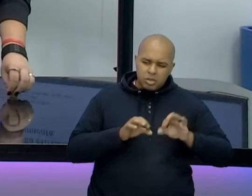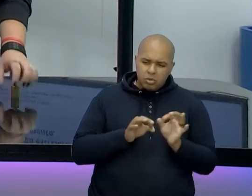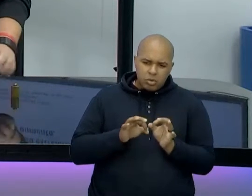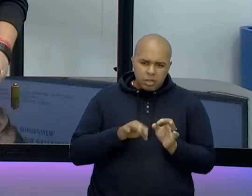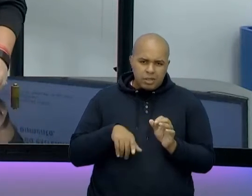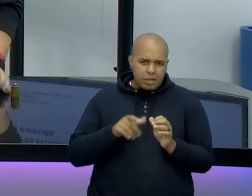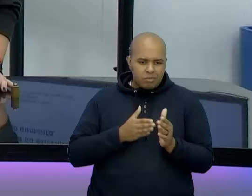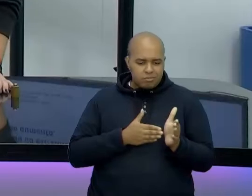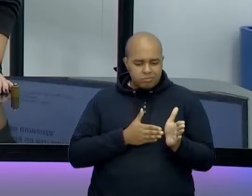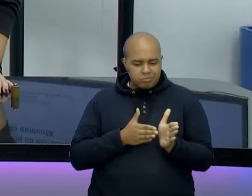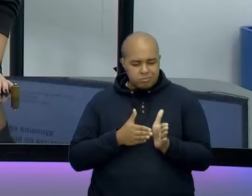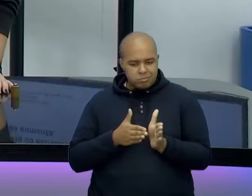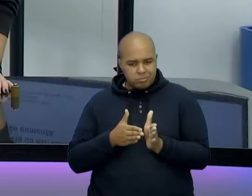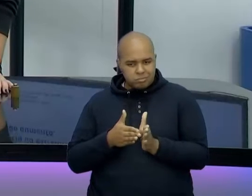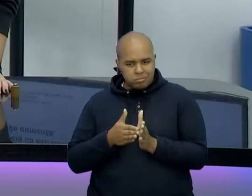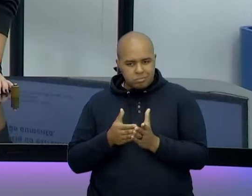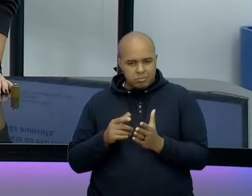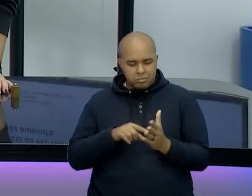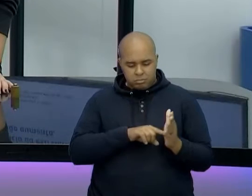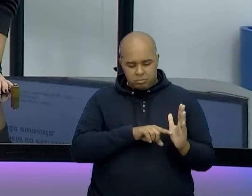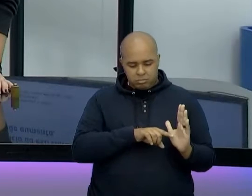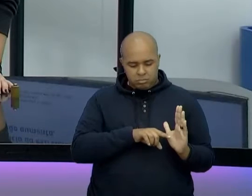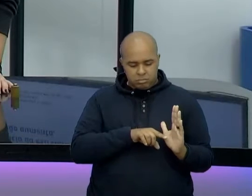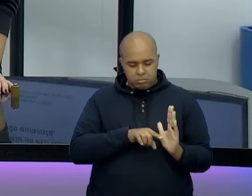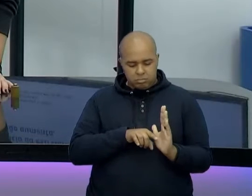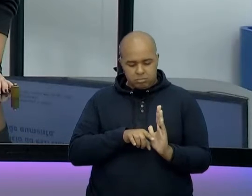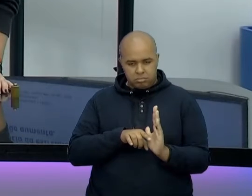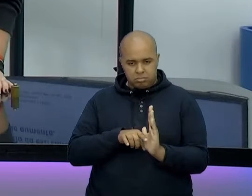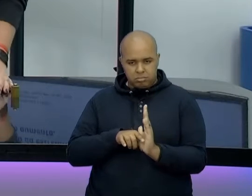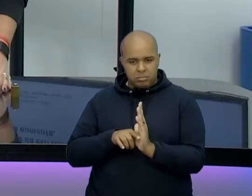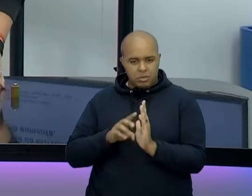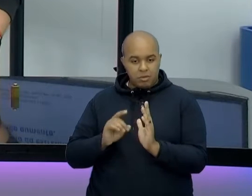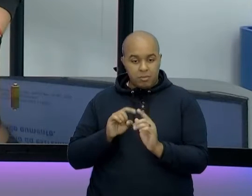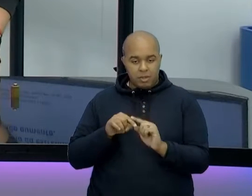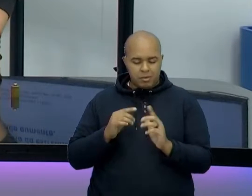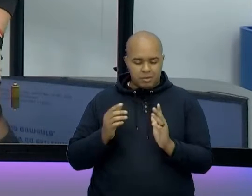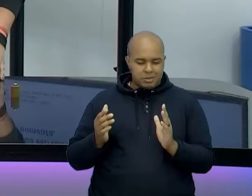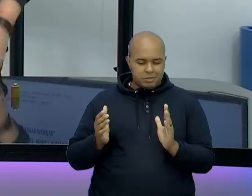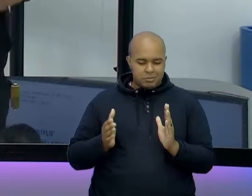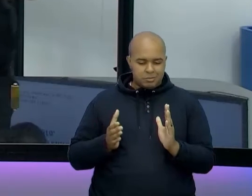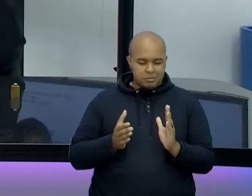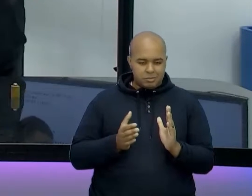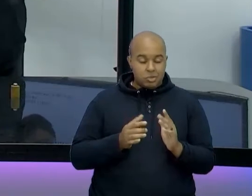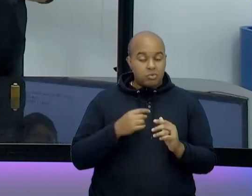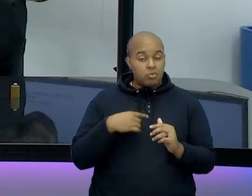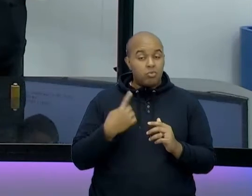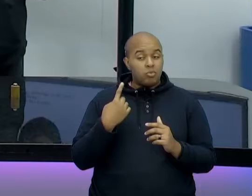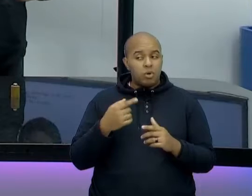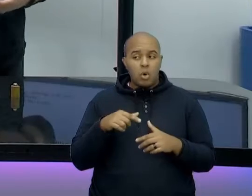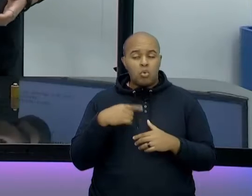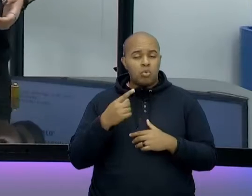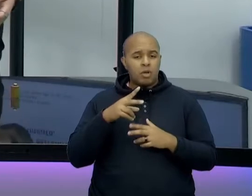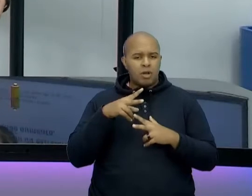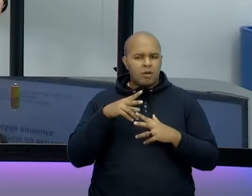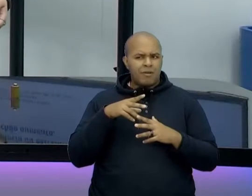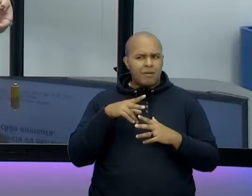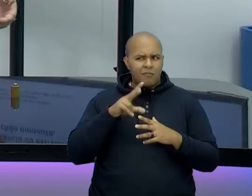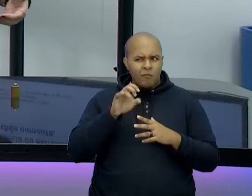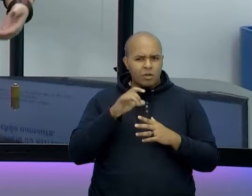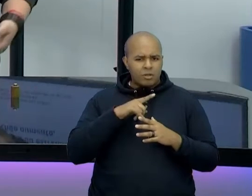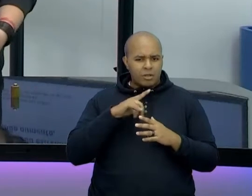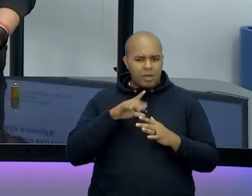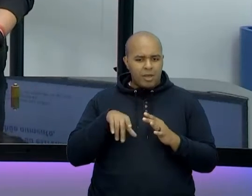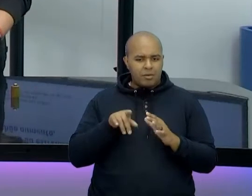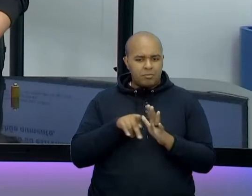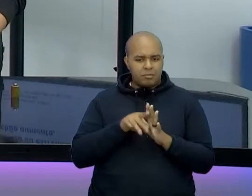ele vai seguir com a mesma superfície e ele vai ser arrastado. A única força, né, que a gente vai ter atuando aí